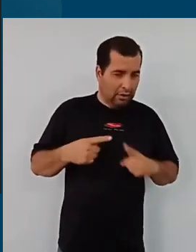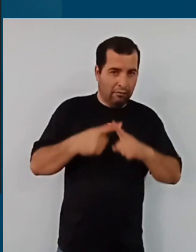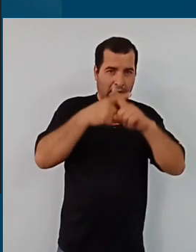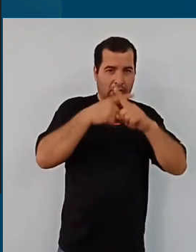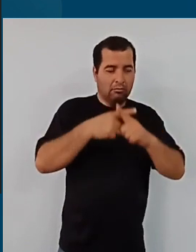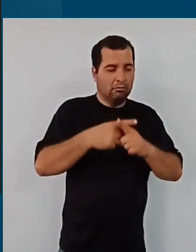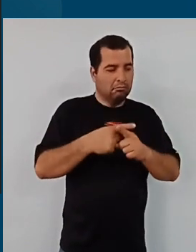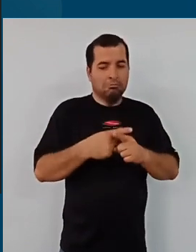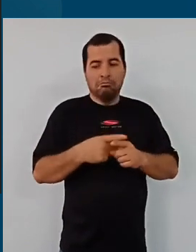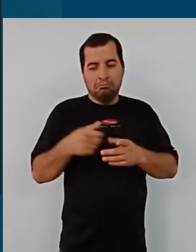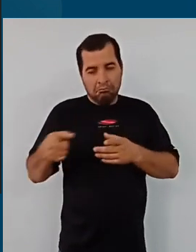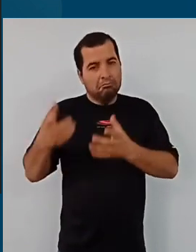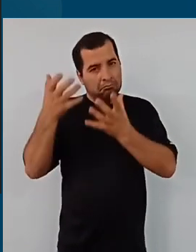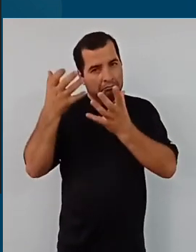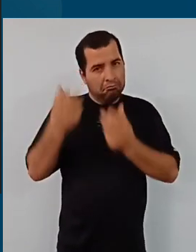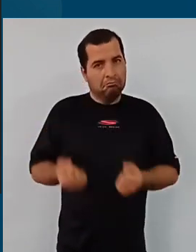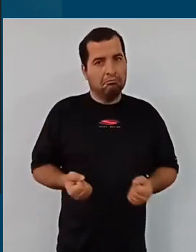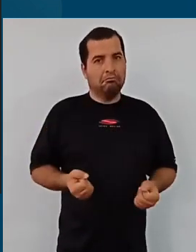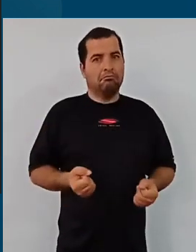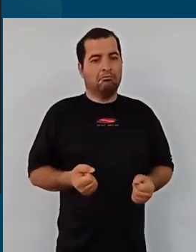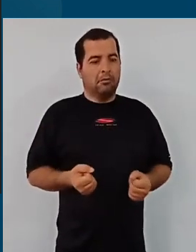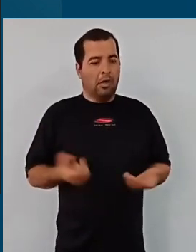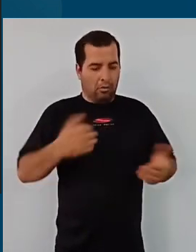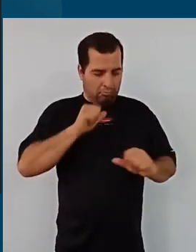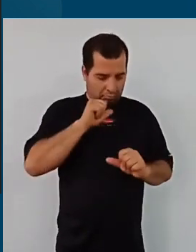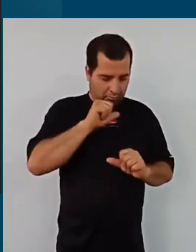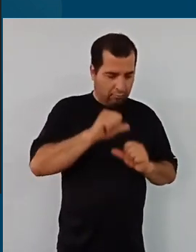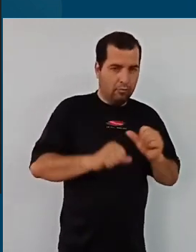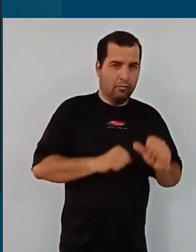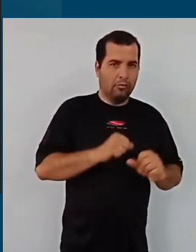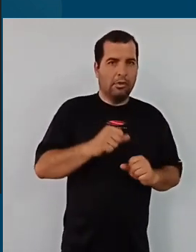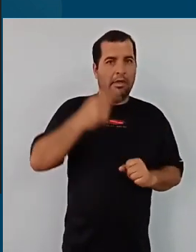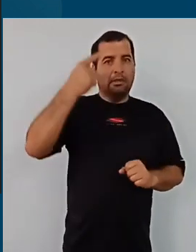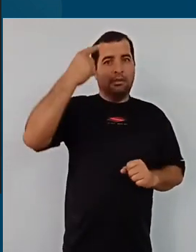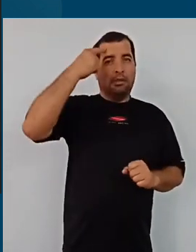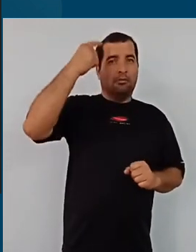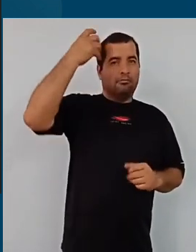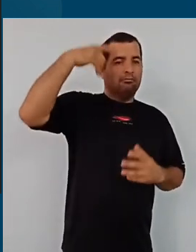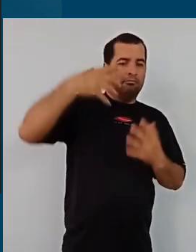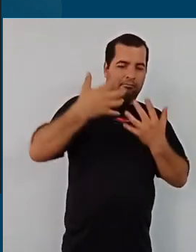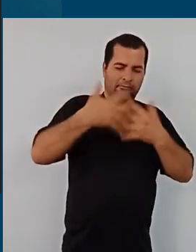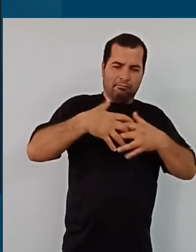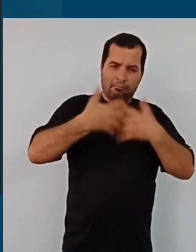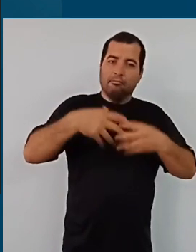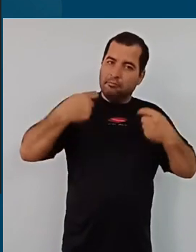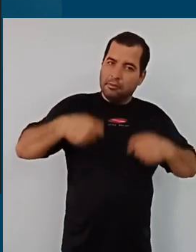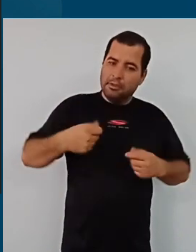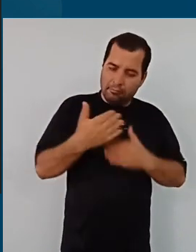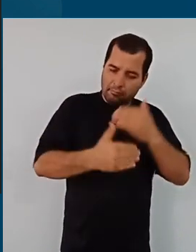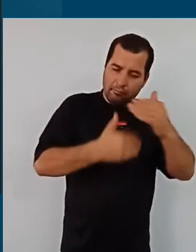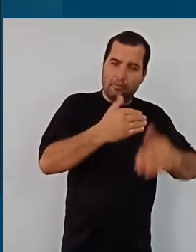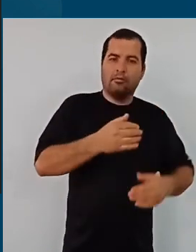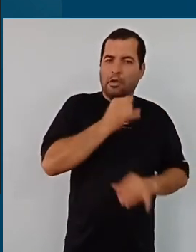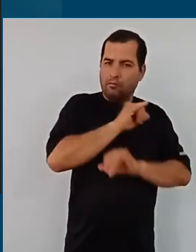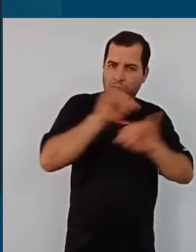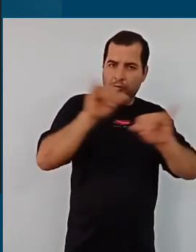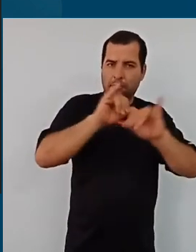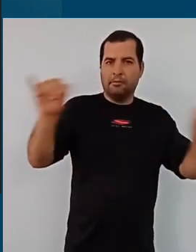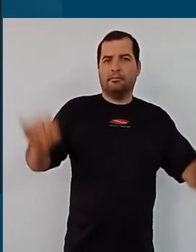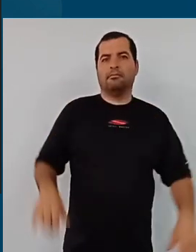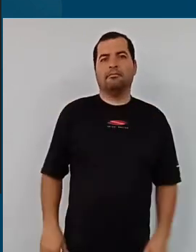a estabelecer, a mobilizar esquemas e informações.